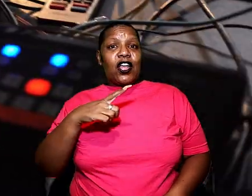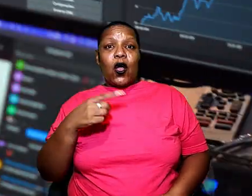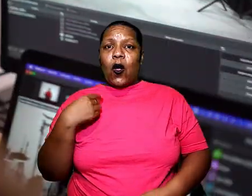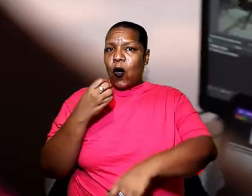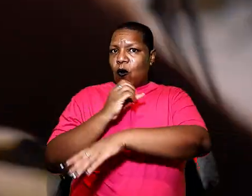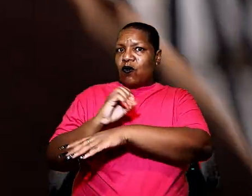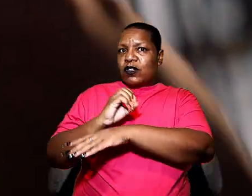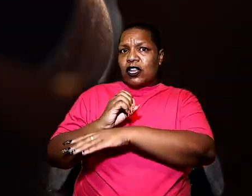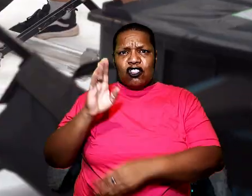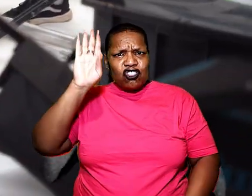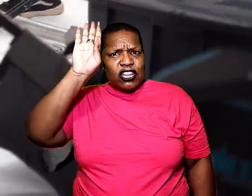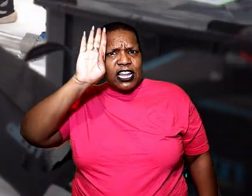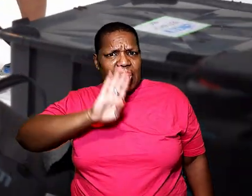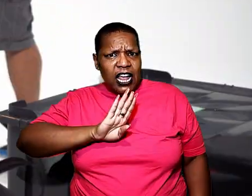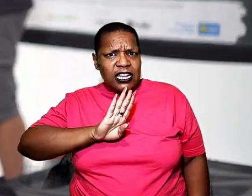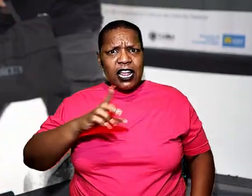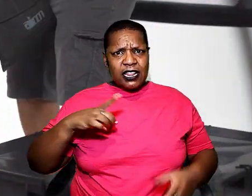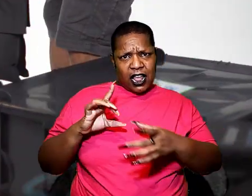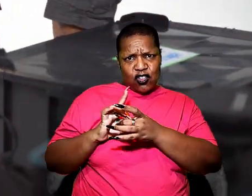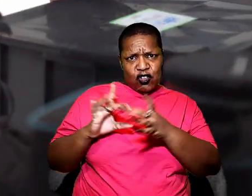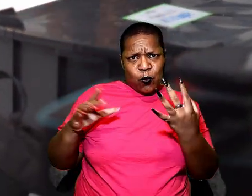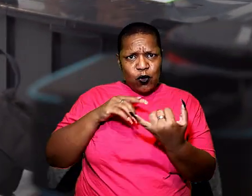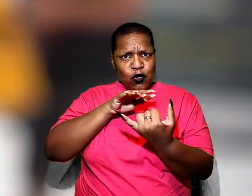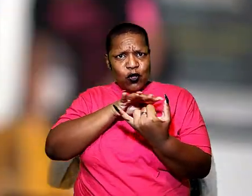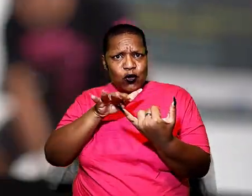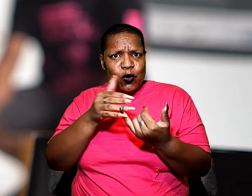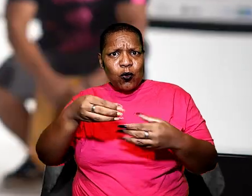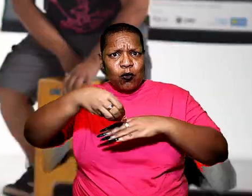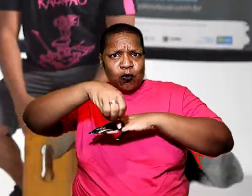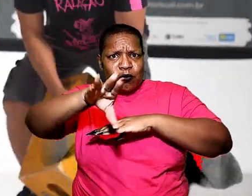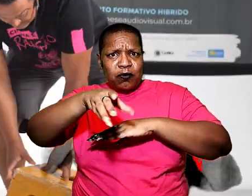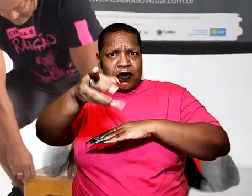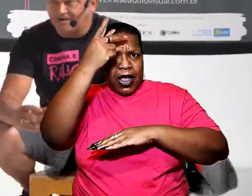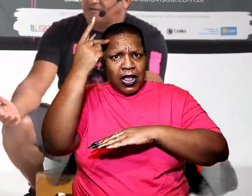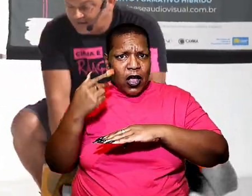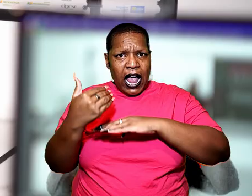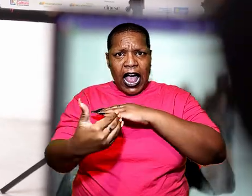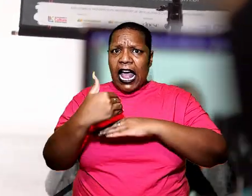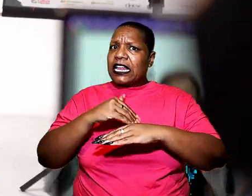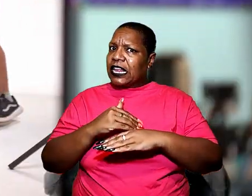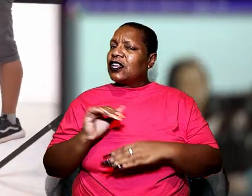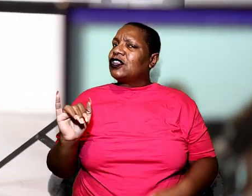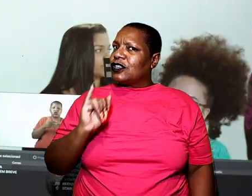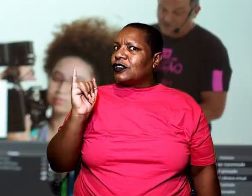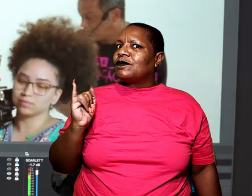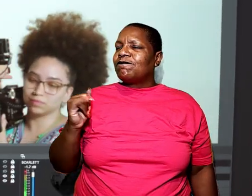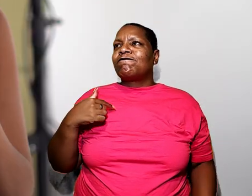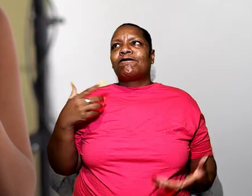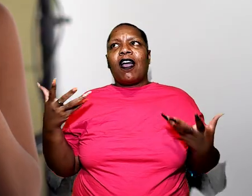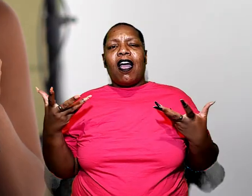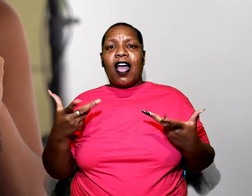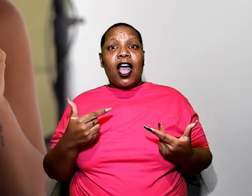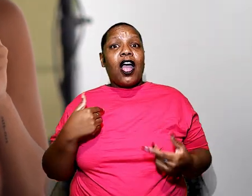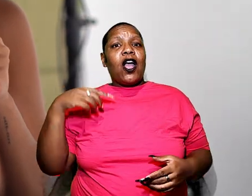Está tendo essa oficina de forma gratuita e vai estar disponível no YouTube para todo mundo ter acesso. Isso realmente é muito